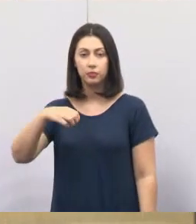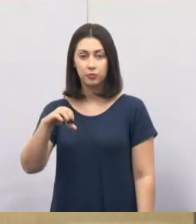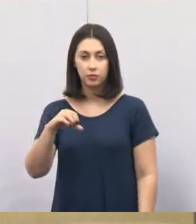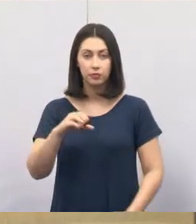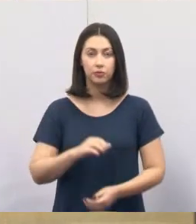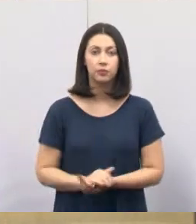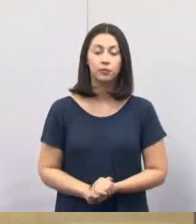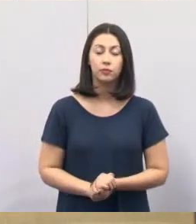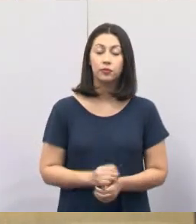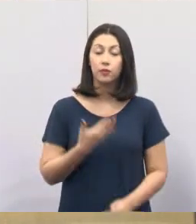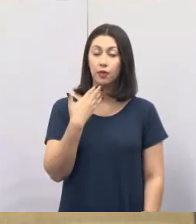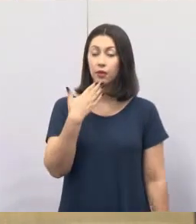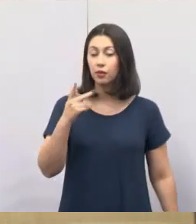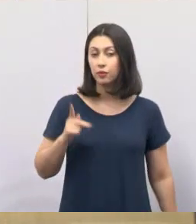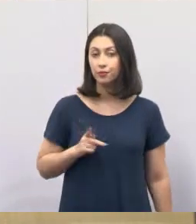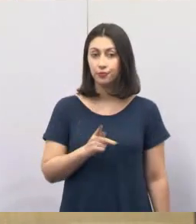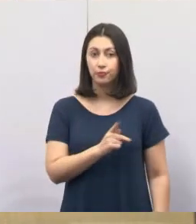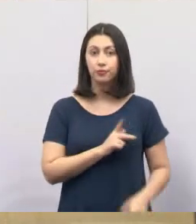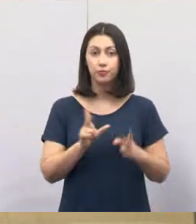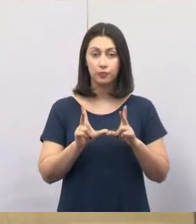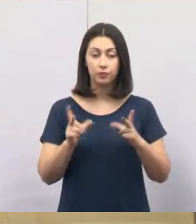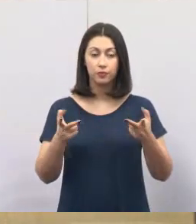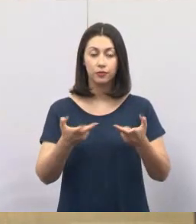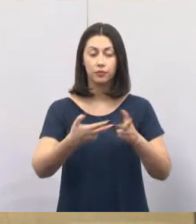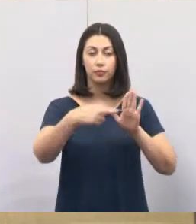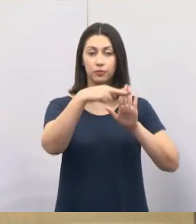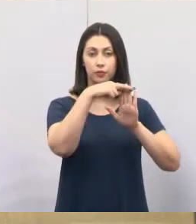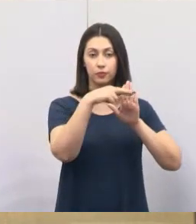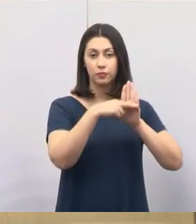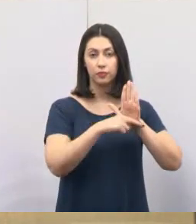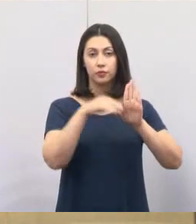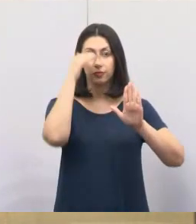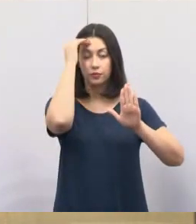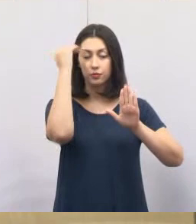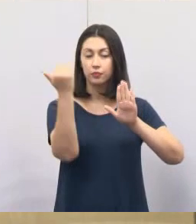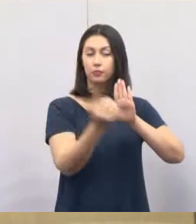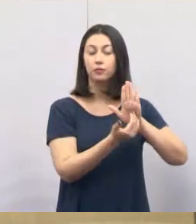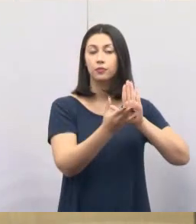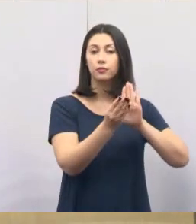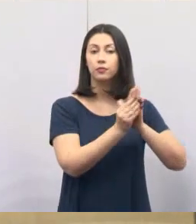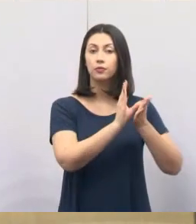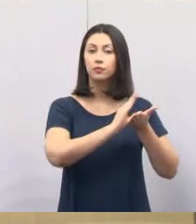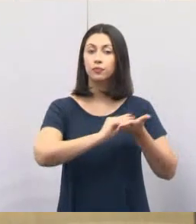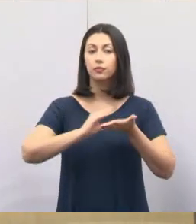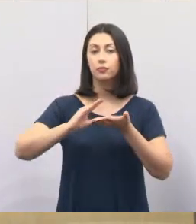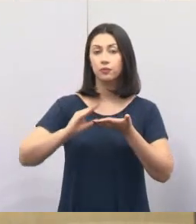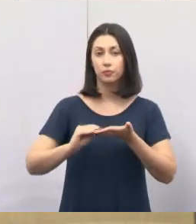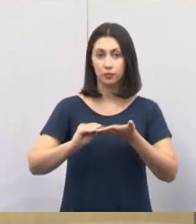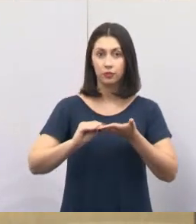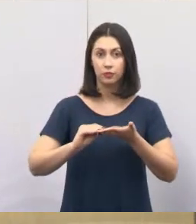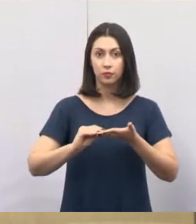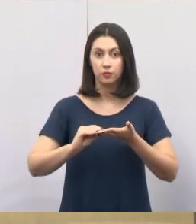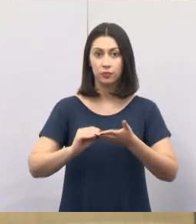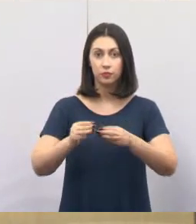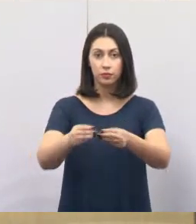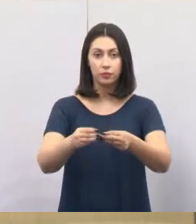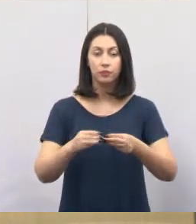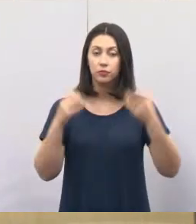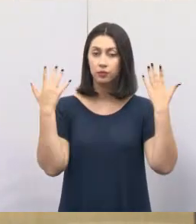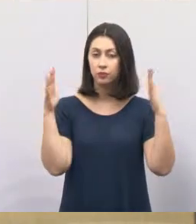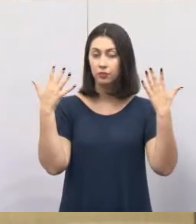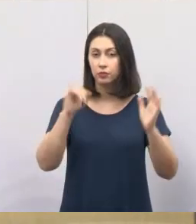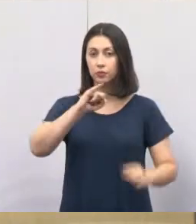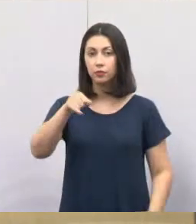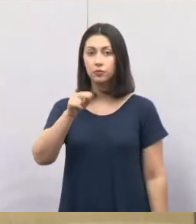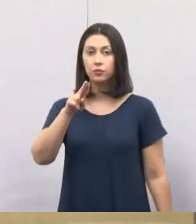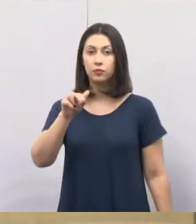1119/2022. Requeremos, excelentíssimo presidente dessa casa, cumprida as soberanias regimentais, consignar o trabalho dessa sessão. Isso, moção com o relatório ao senhor